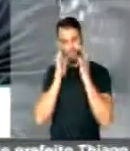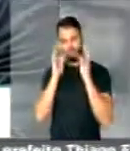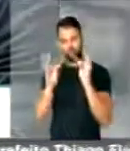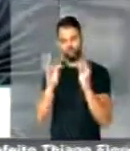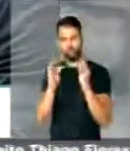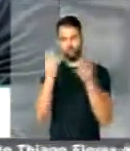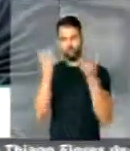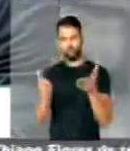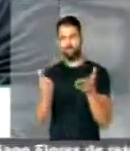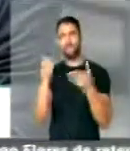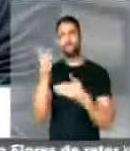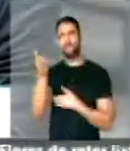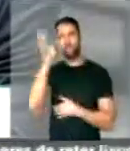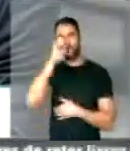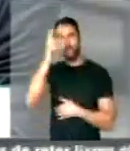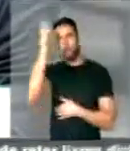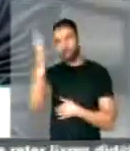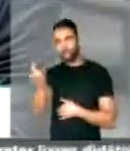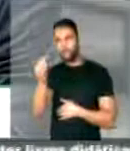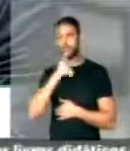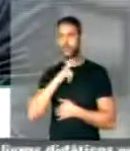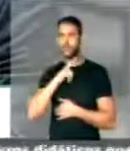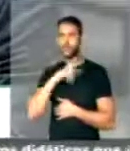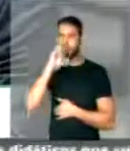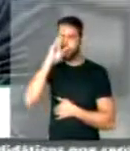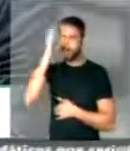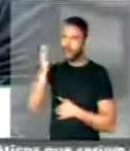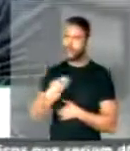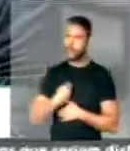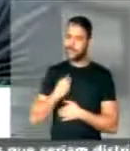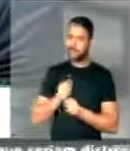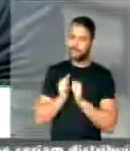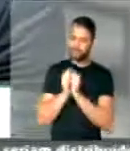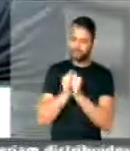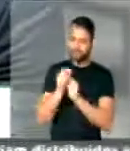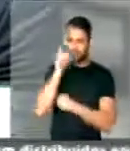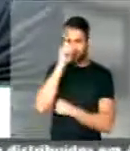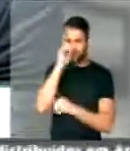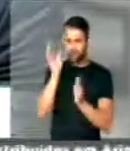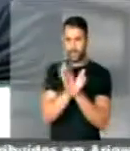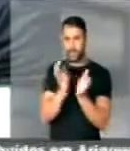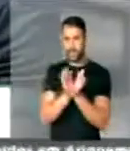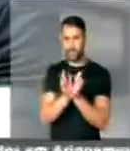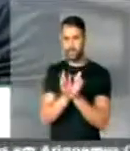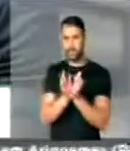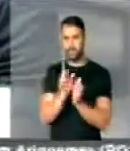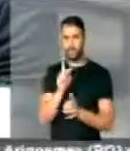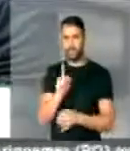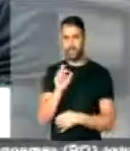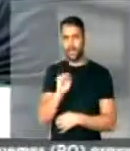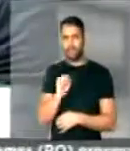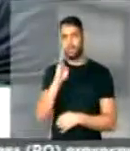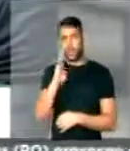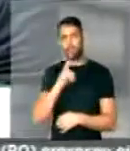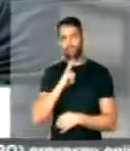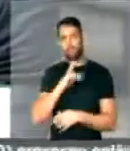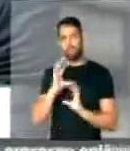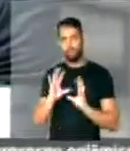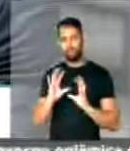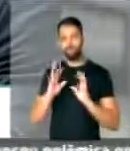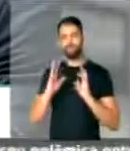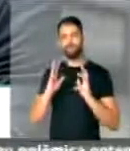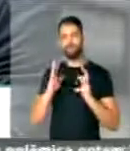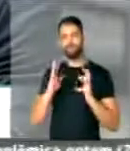testemunho de que Vossa Excelência, né, de que convive conosco na nossa bancada do PSB, tem honrado